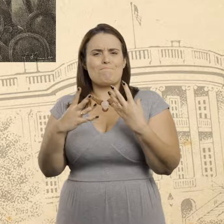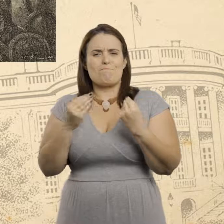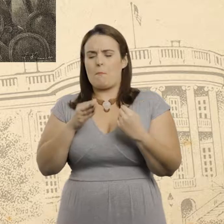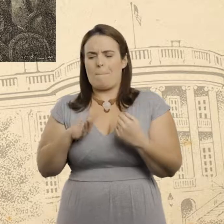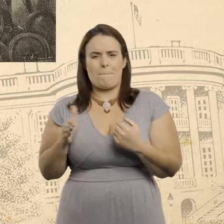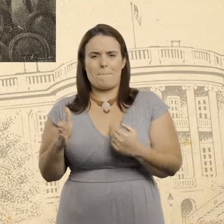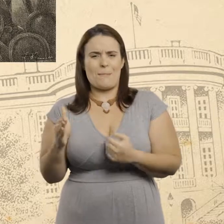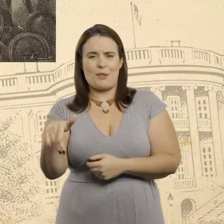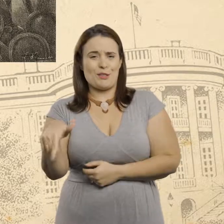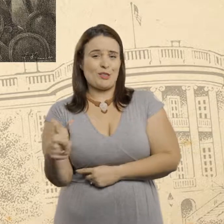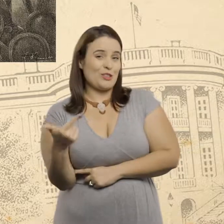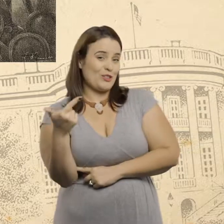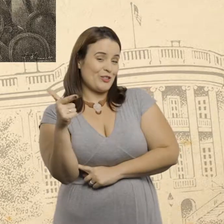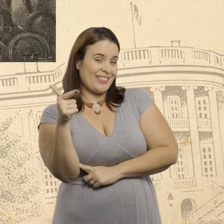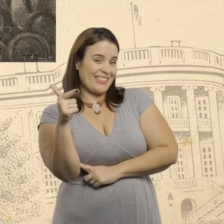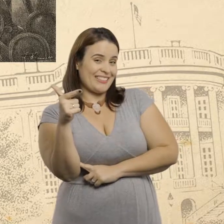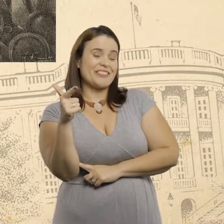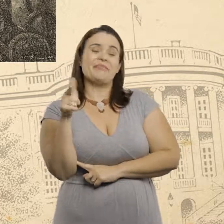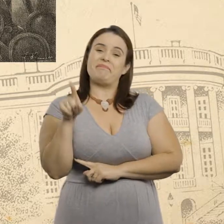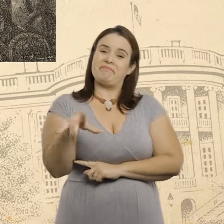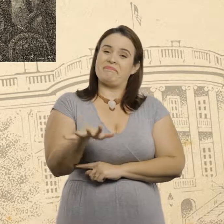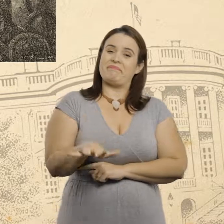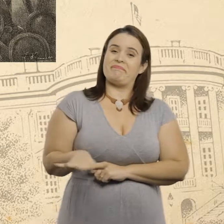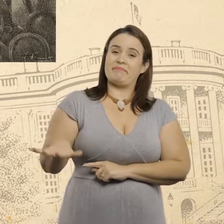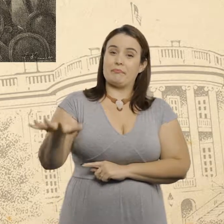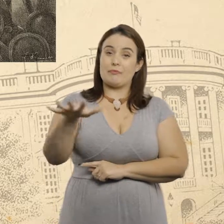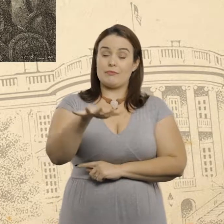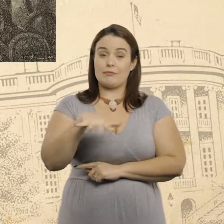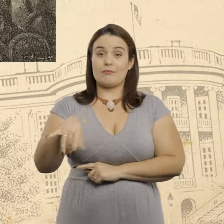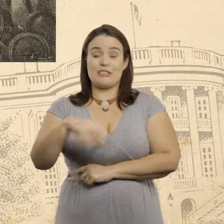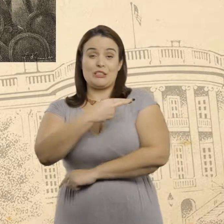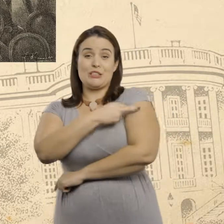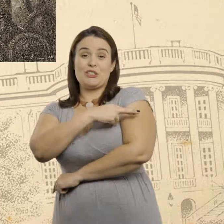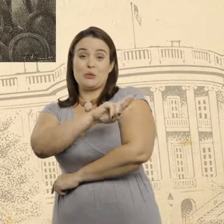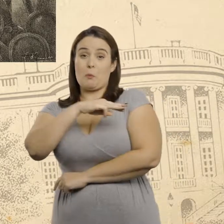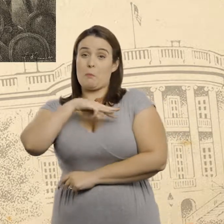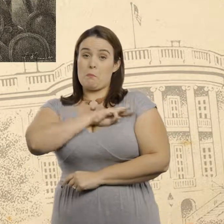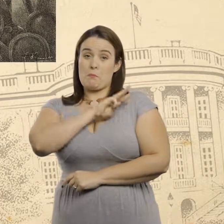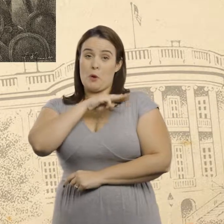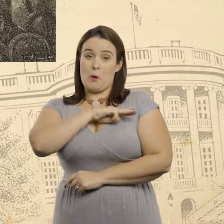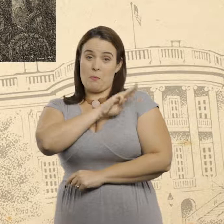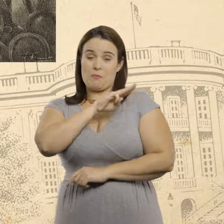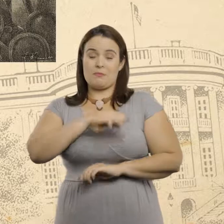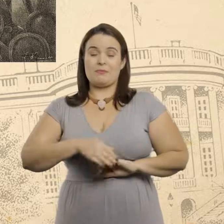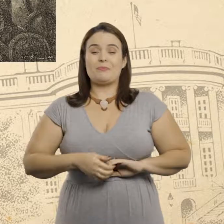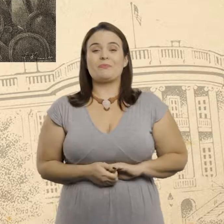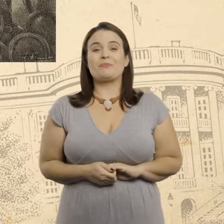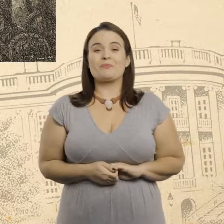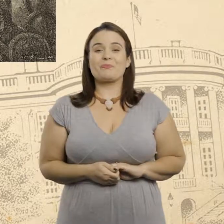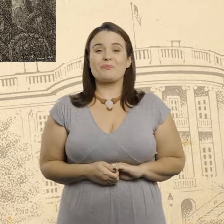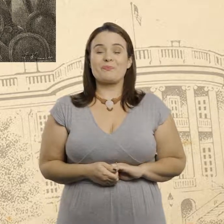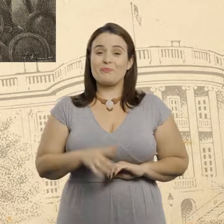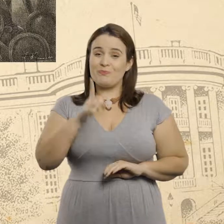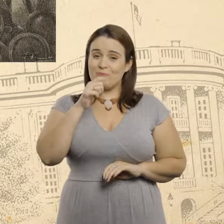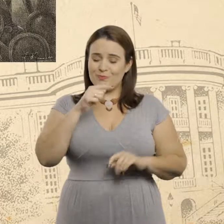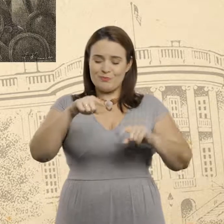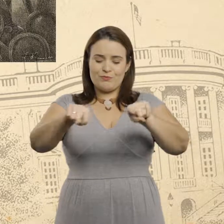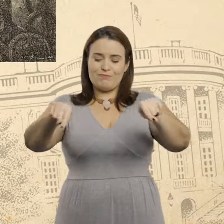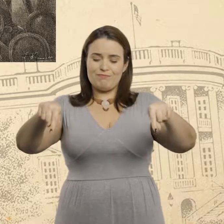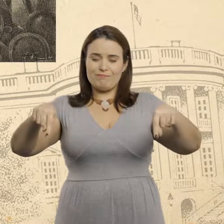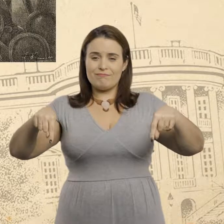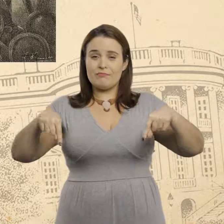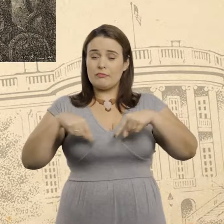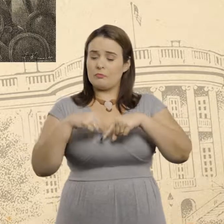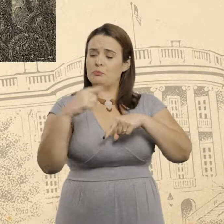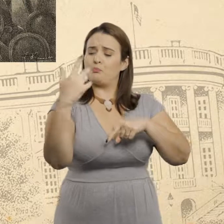Nenhum peixe sobrevive nesse lago. Aquela era uma região dos religiosos Mormons. Em volta do lago, tudo estava